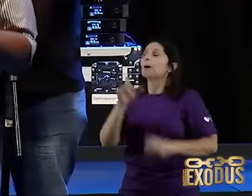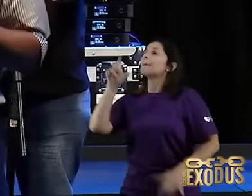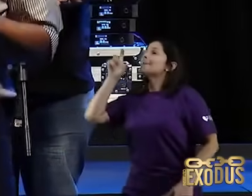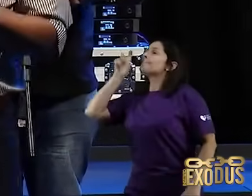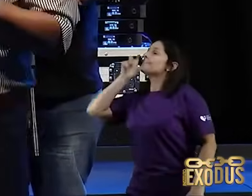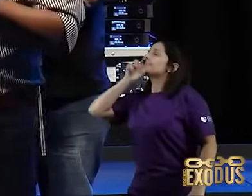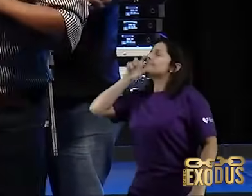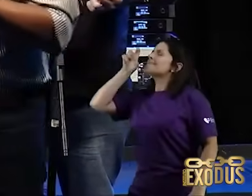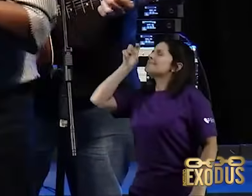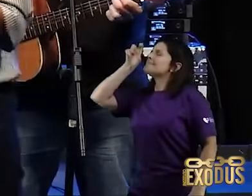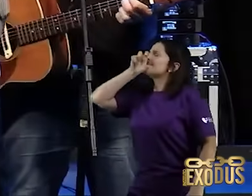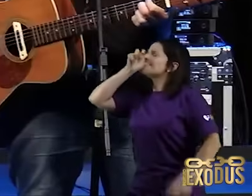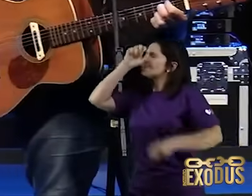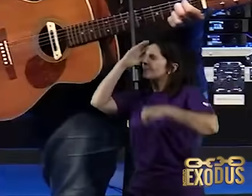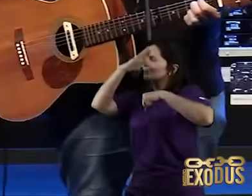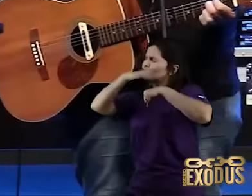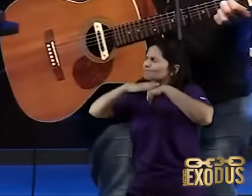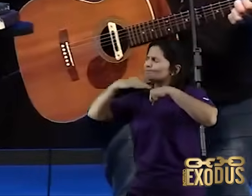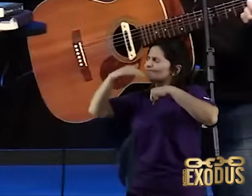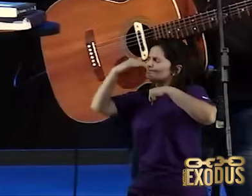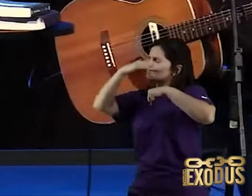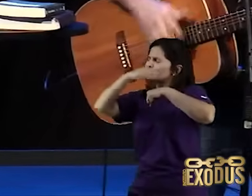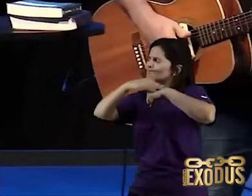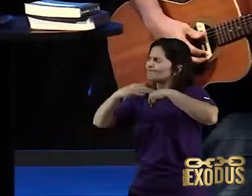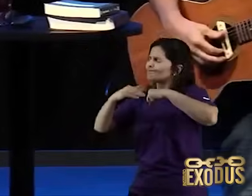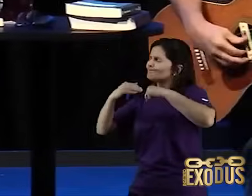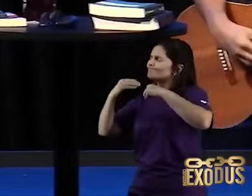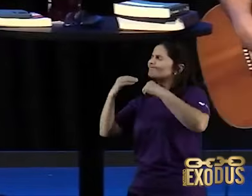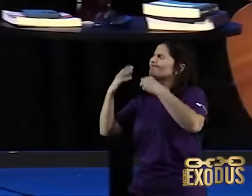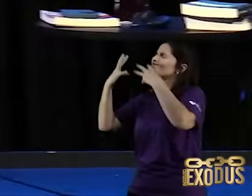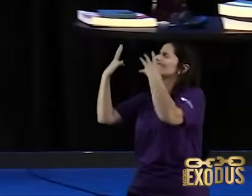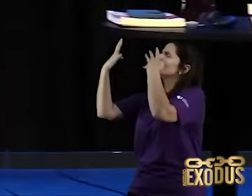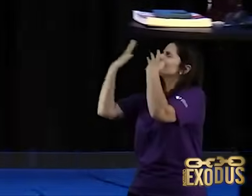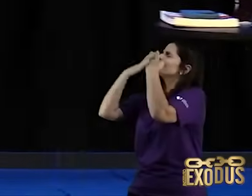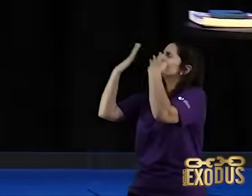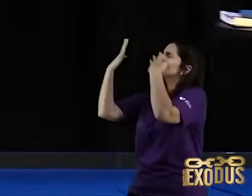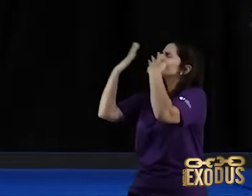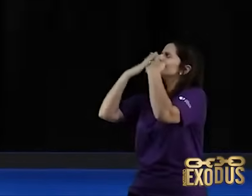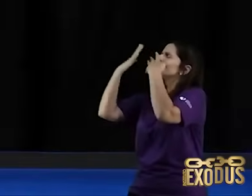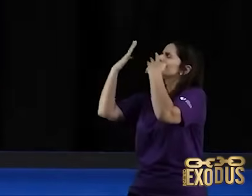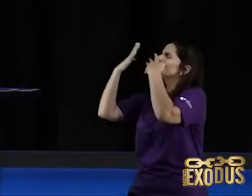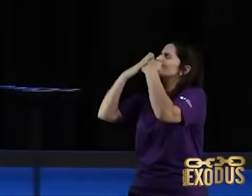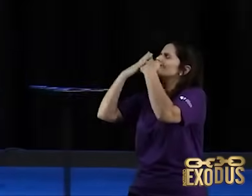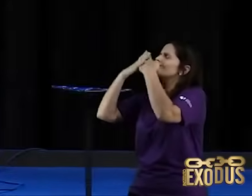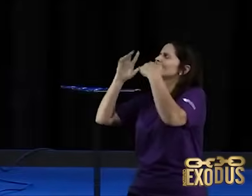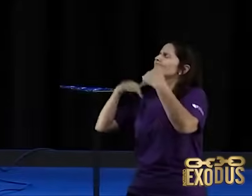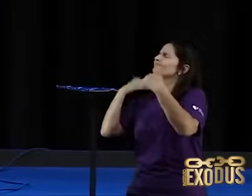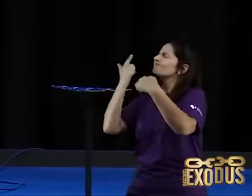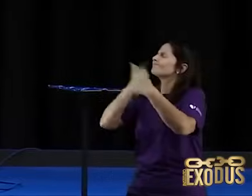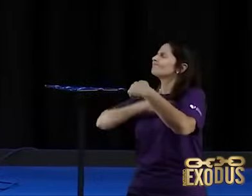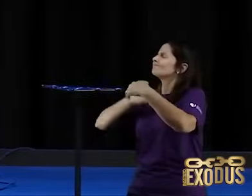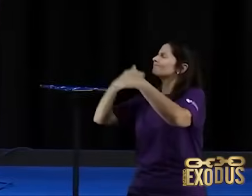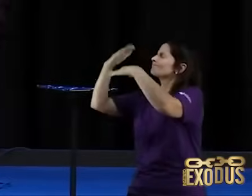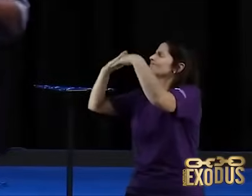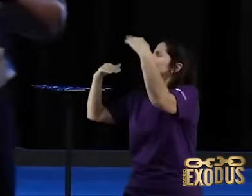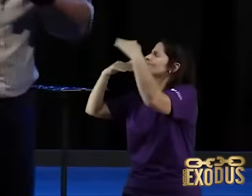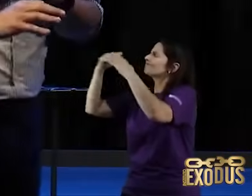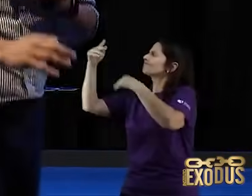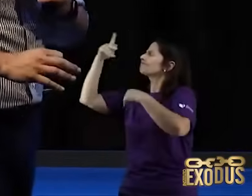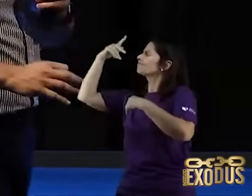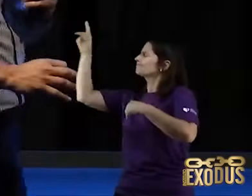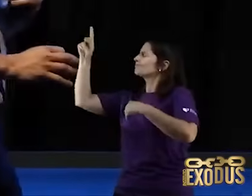queremos confessar que estamos nas mãos do Senhor que nós não confiamos